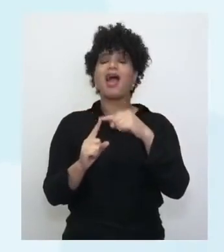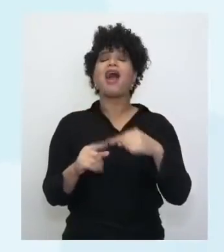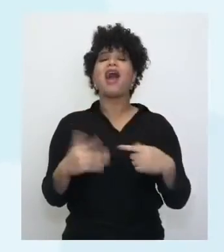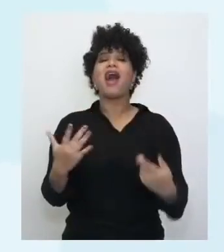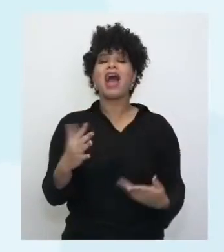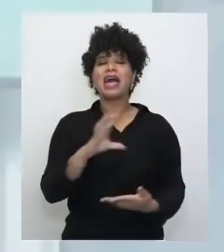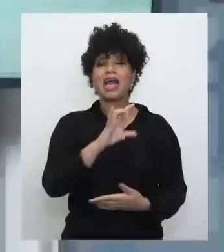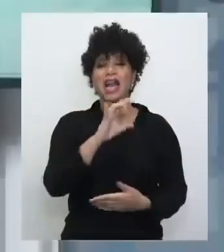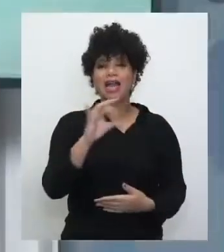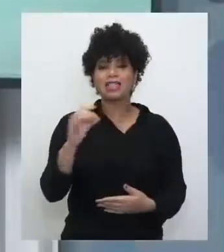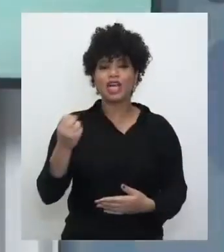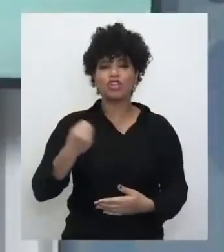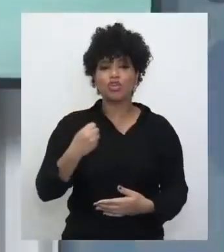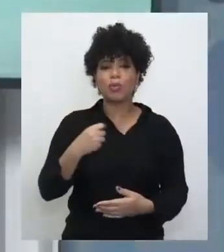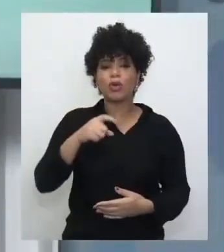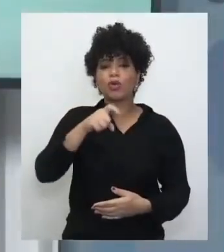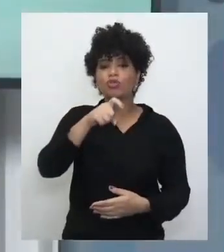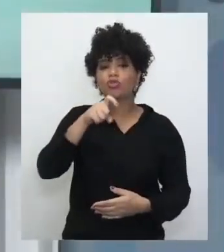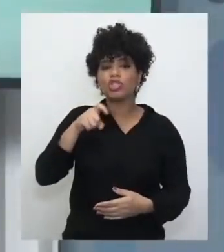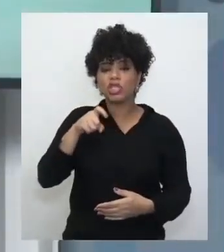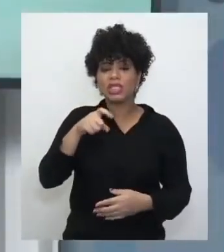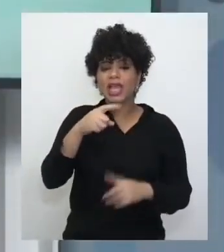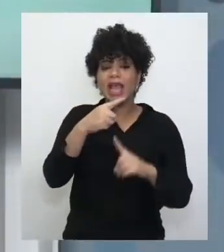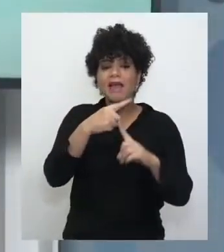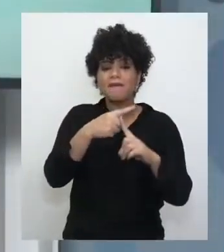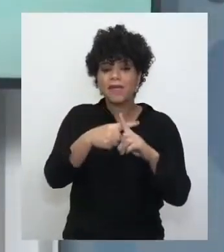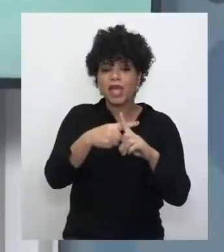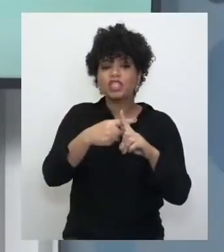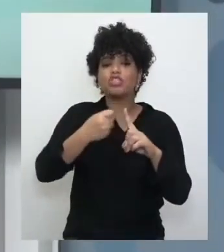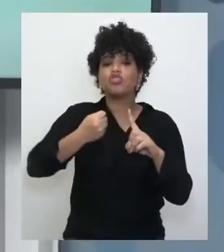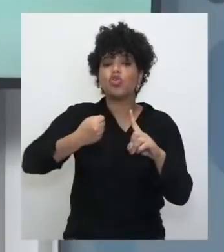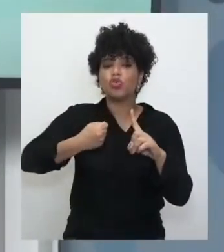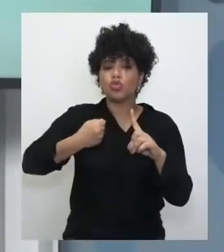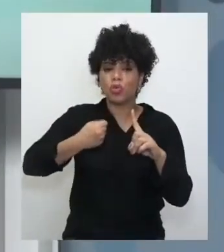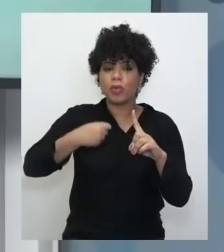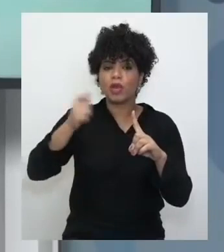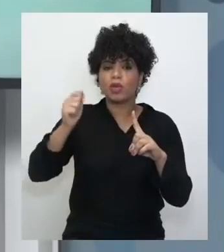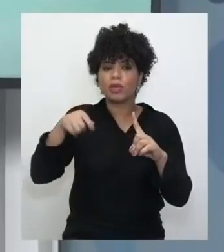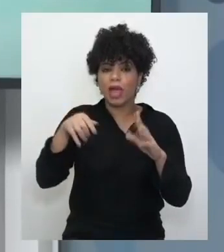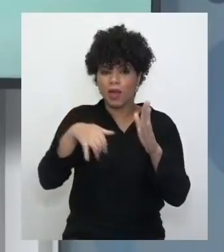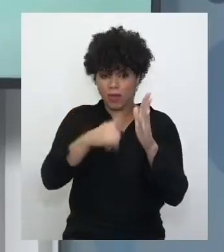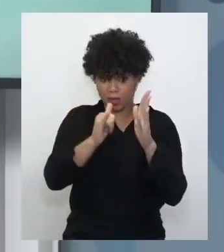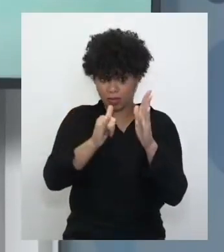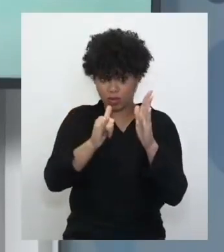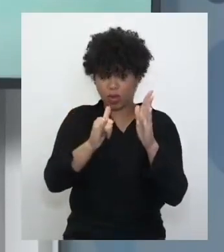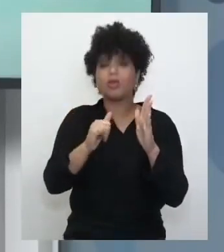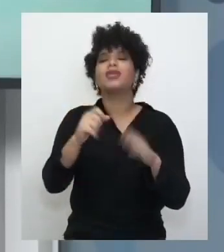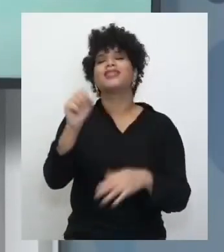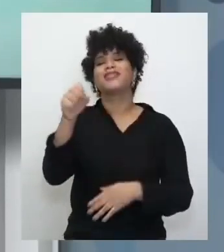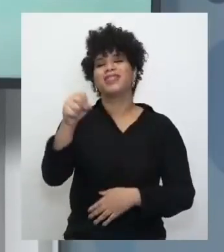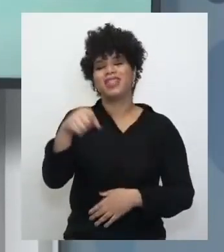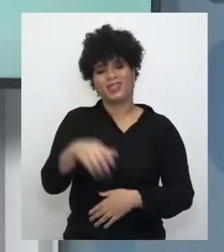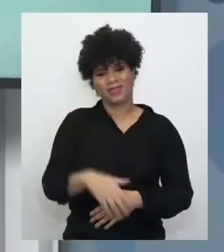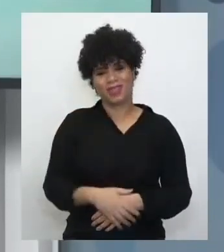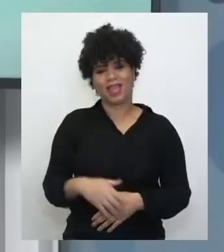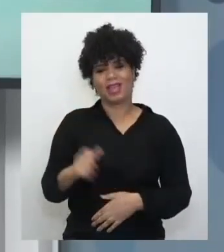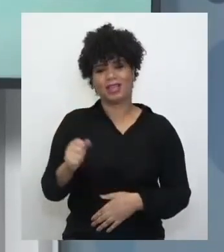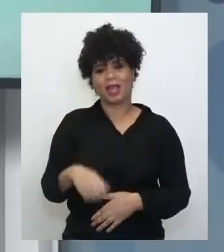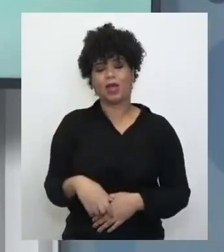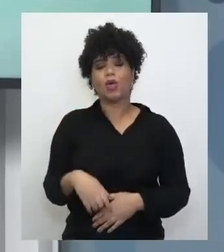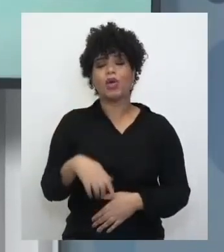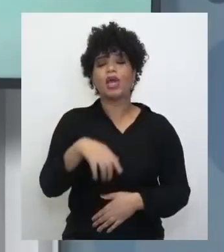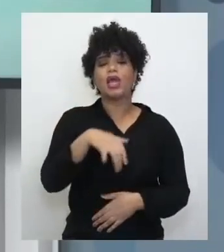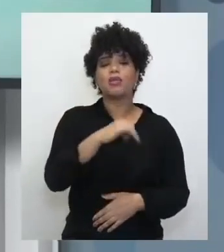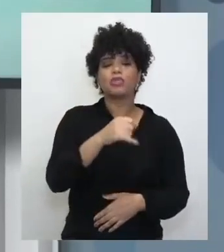valor que eu pegar do x, eu vou multiplicar por um número e encontro um valor do y. Então ela vai ser no formato y igual a